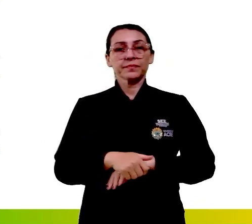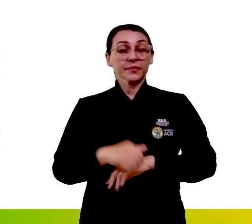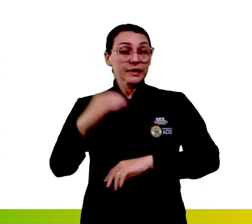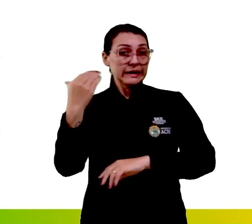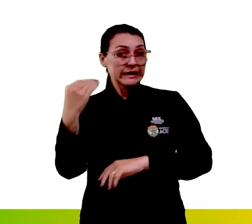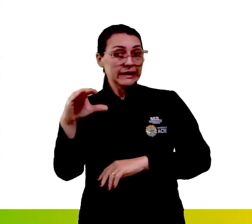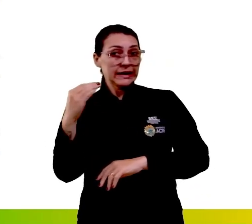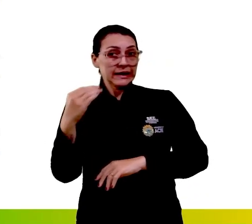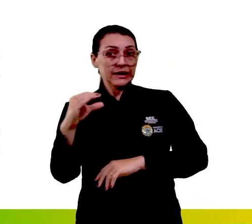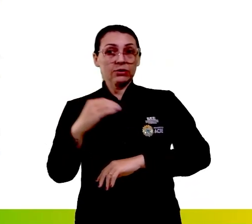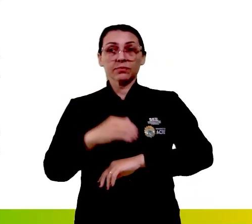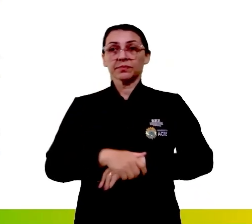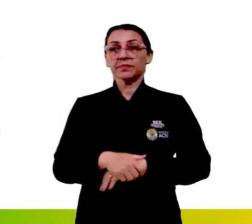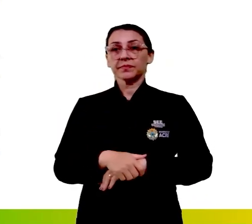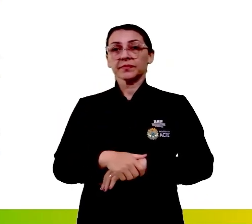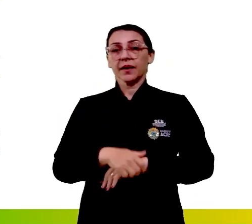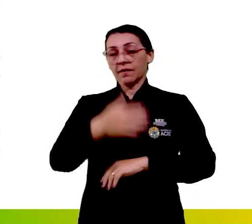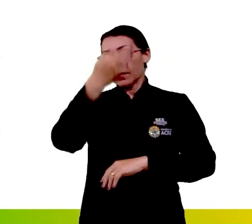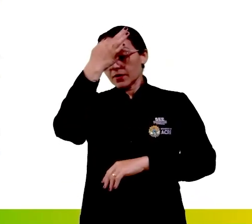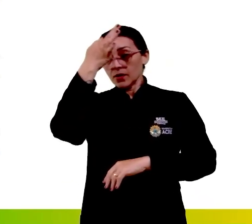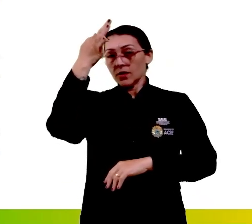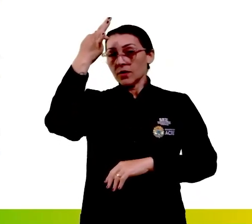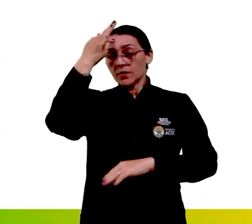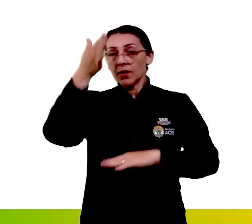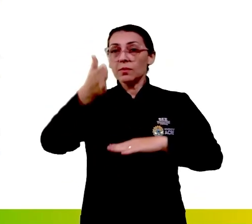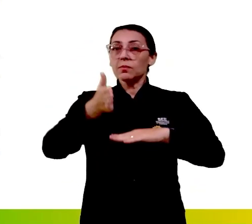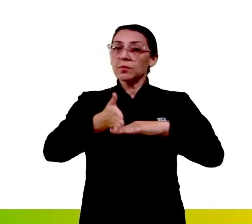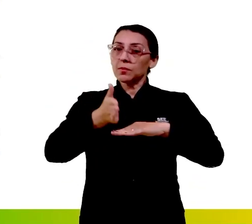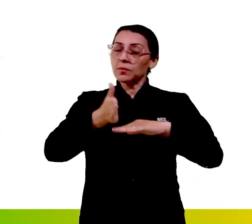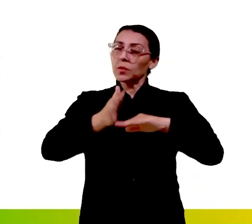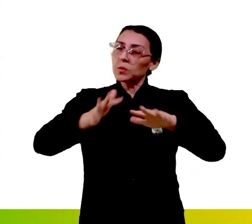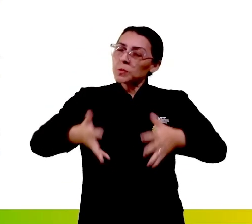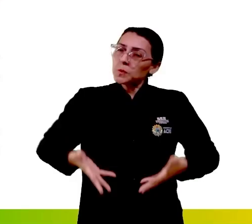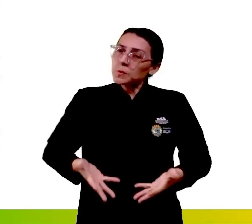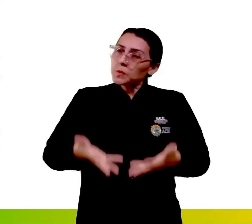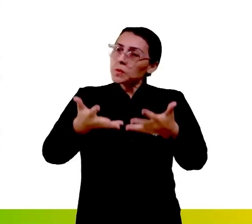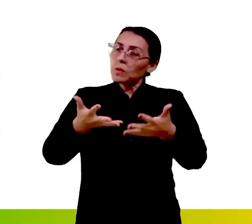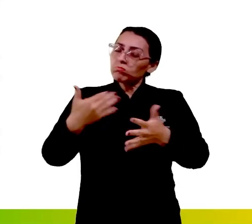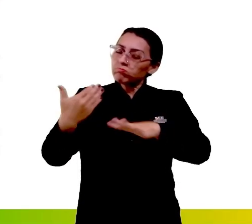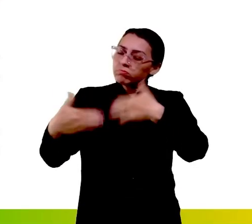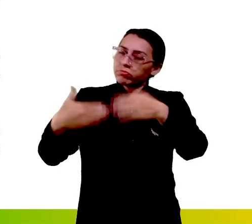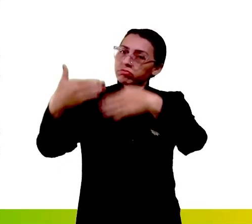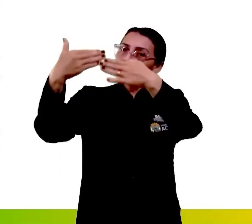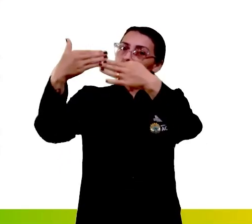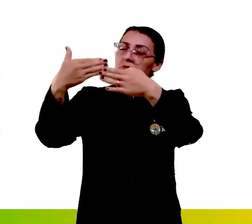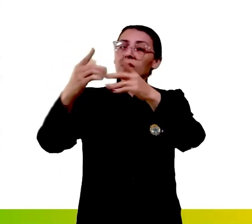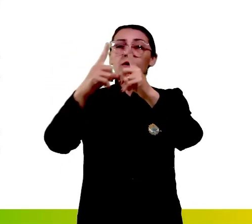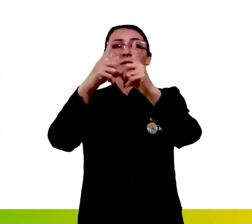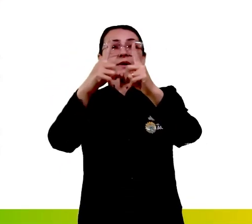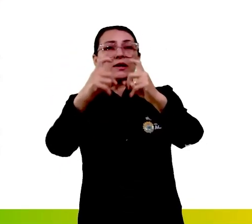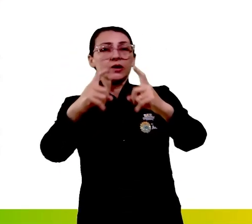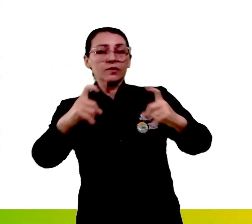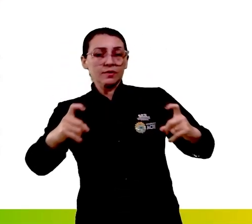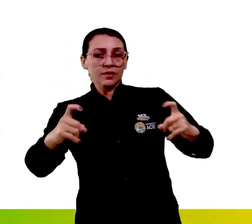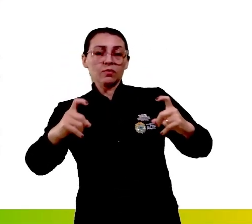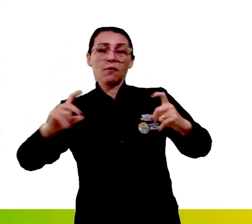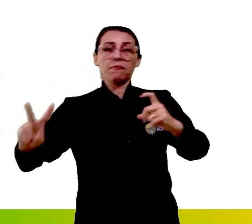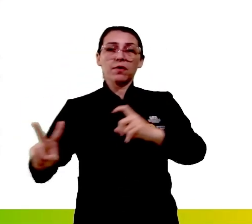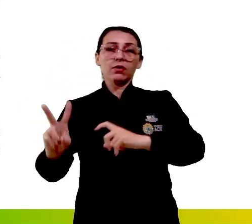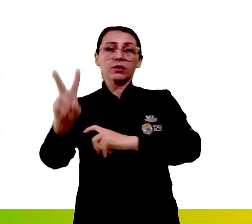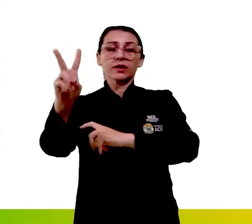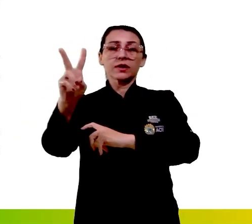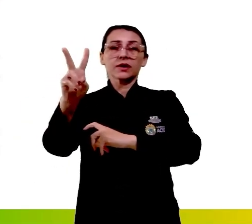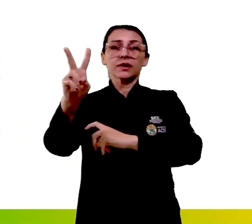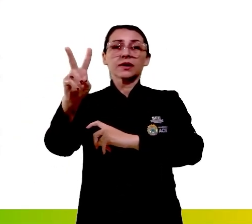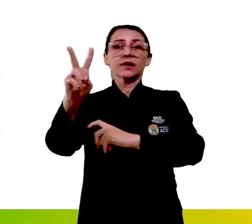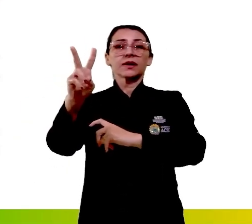Ciência. A filosofia moderna incentivou o desenvolvimento científico, com a valorização